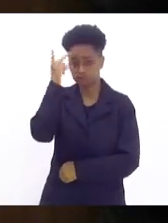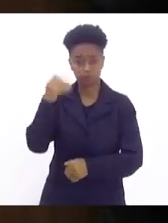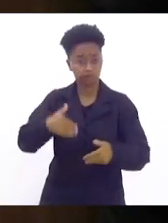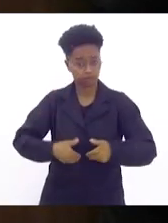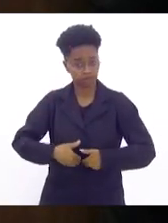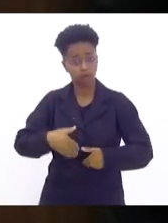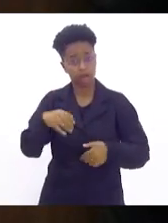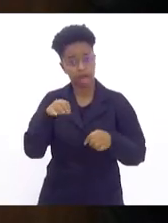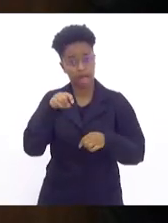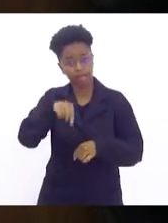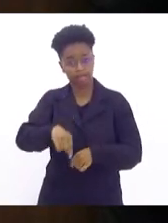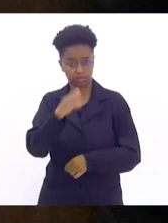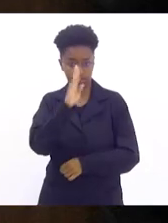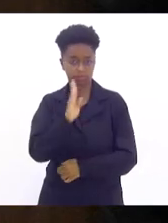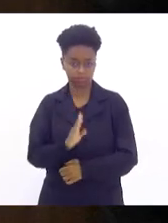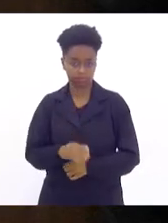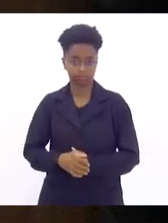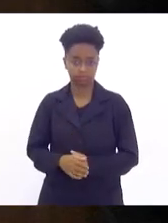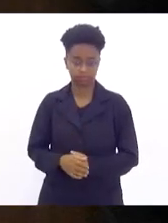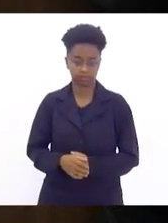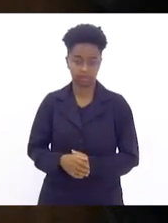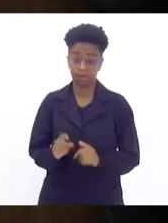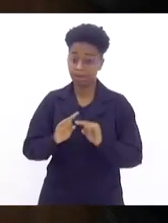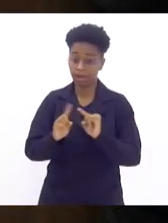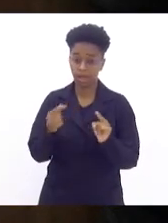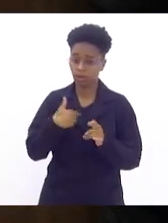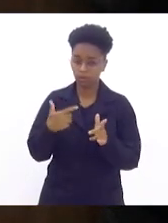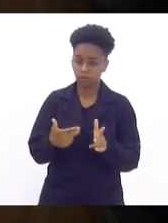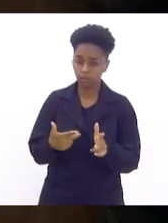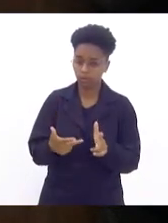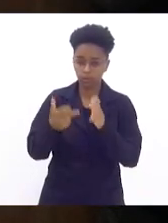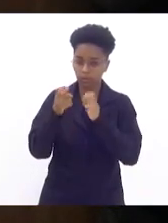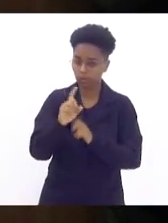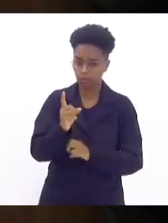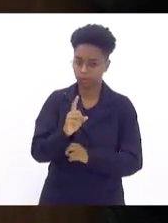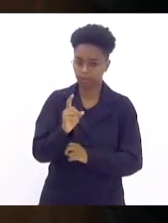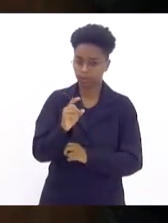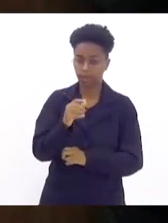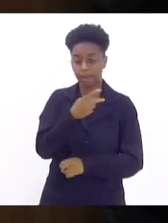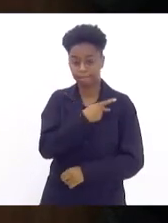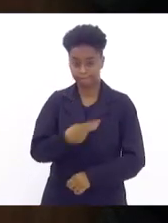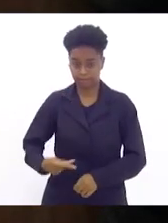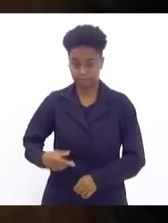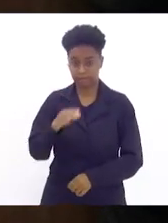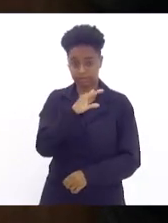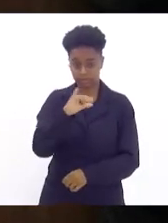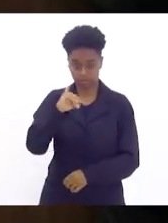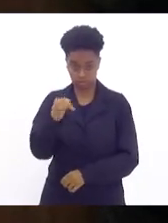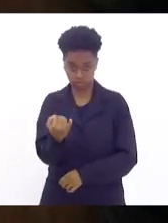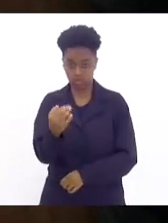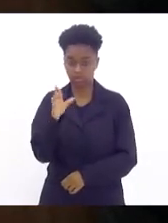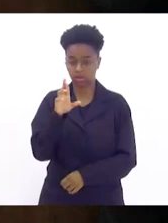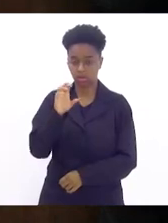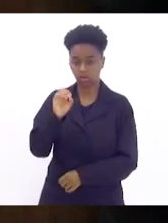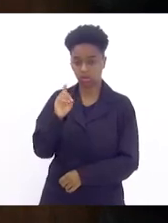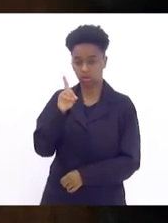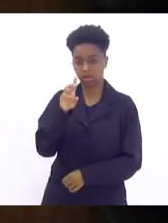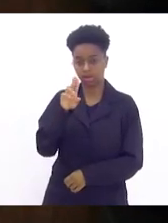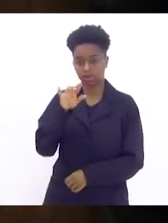passando fome nesse país e eu não vi do nosso Presidente nessa CJ Deputado Rodrigo Amorim